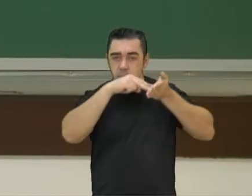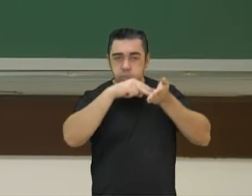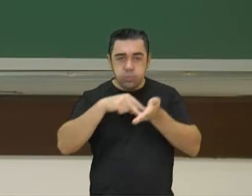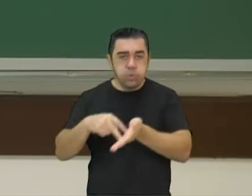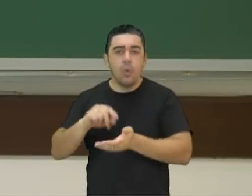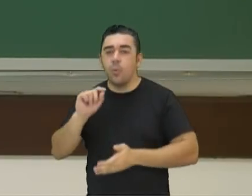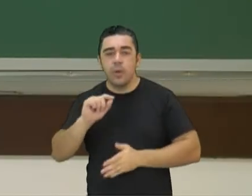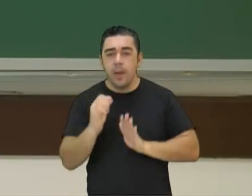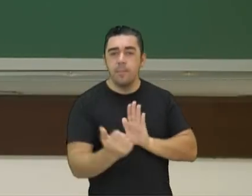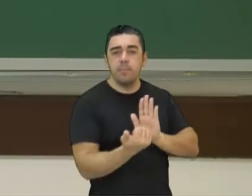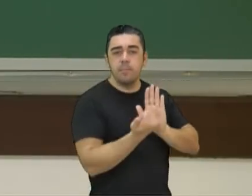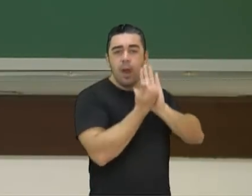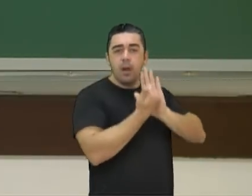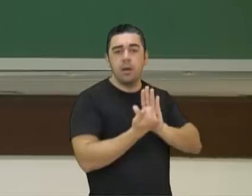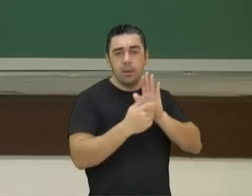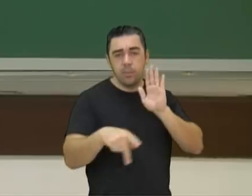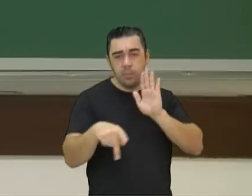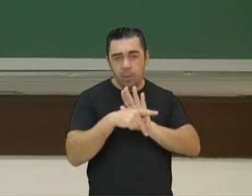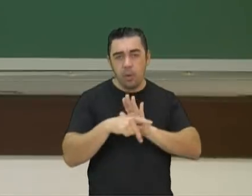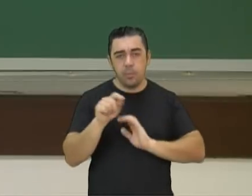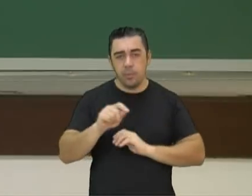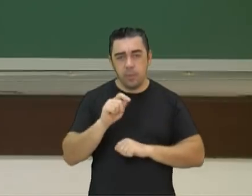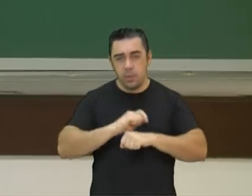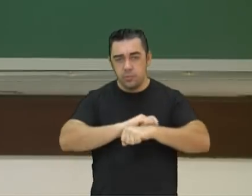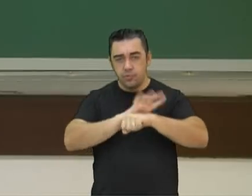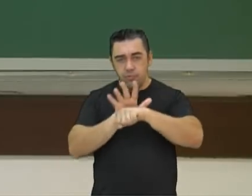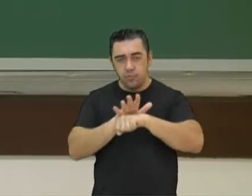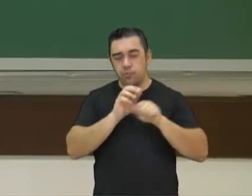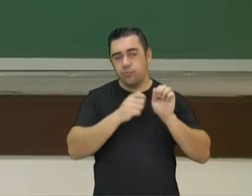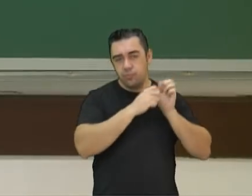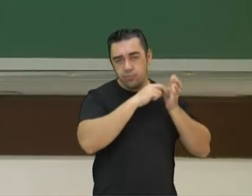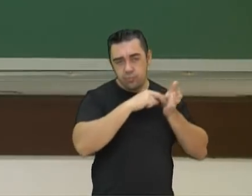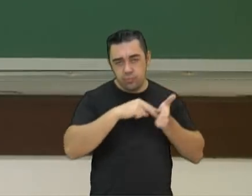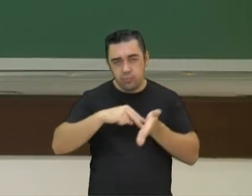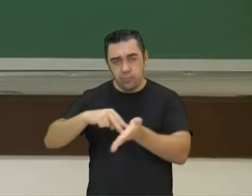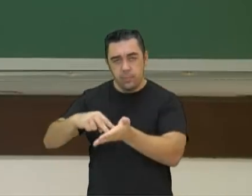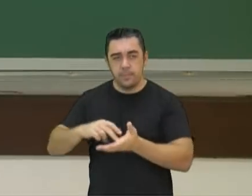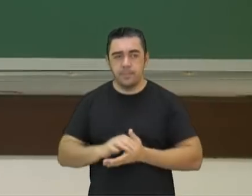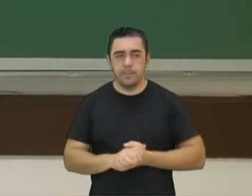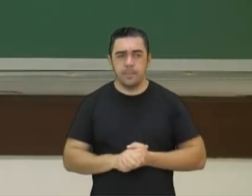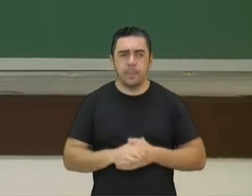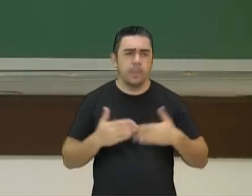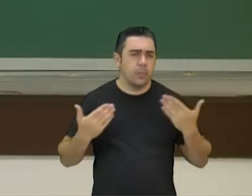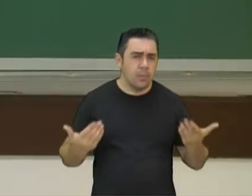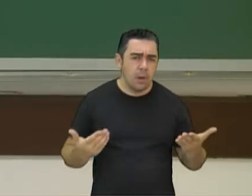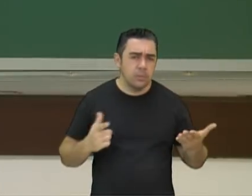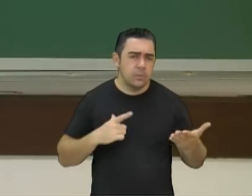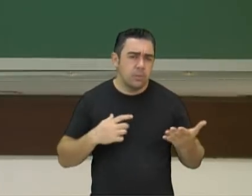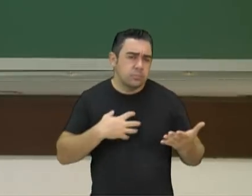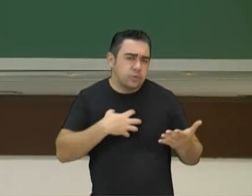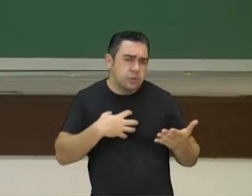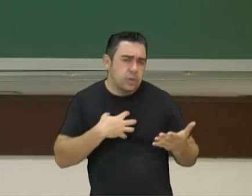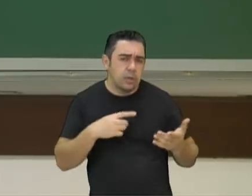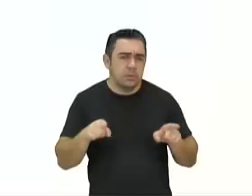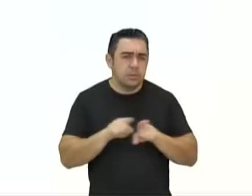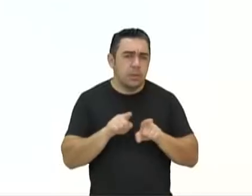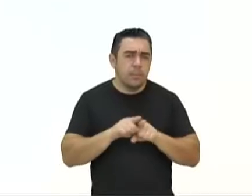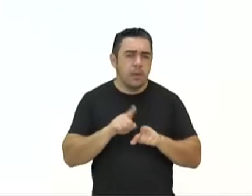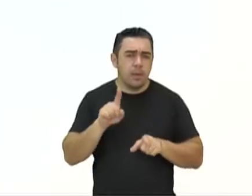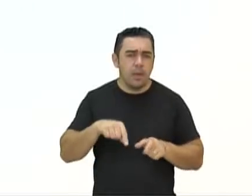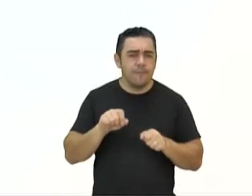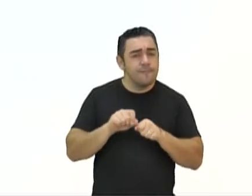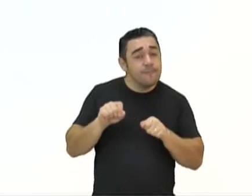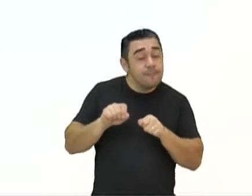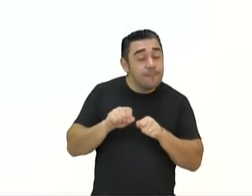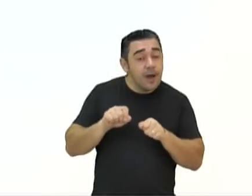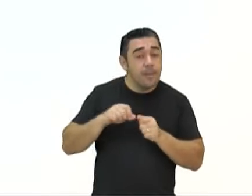de artigos para surf. Quais são os estilos e manobras do surf?